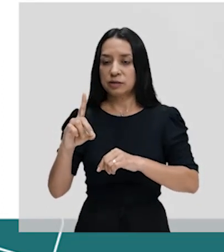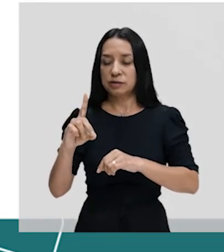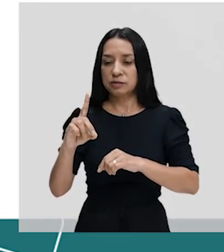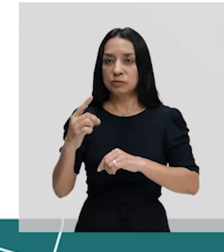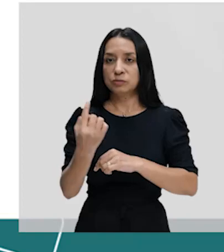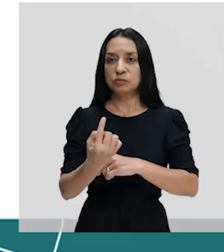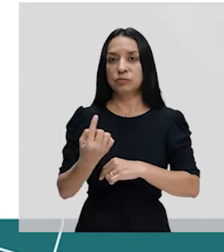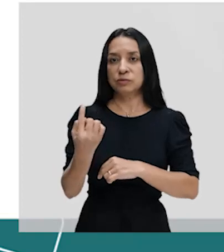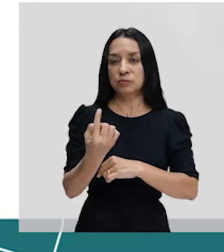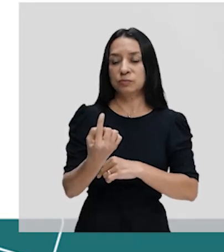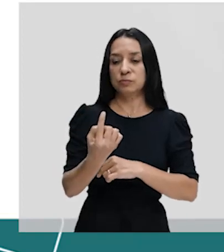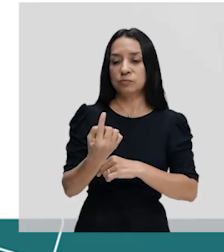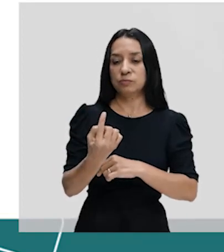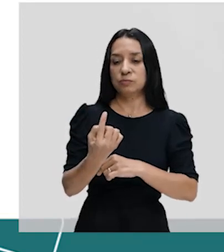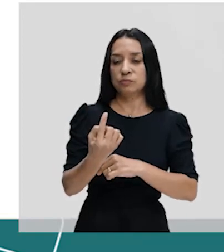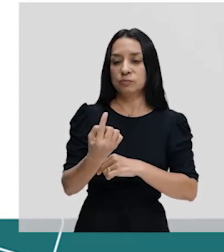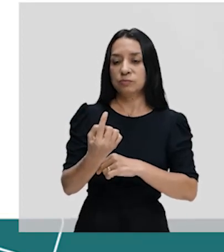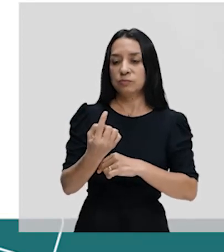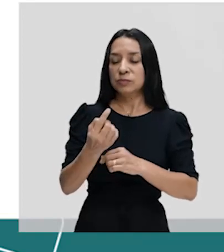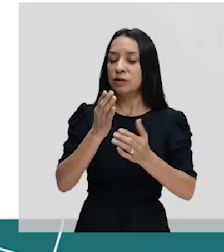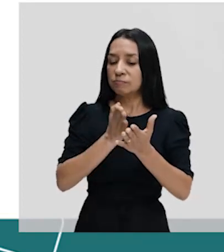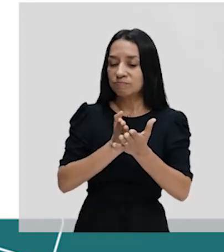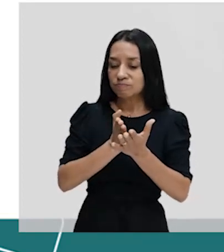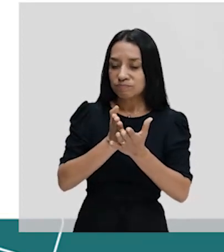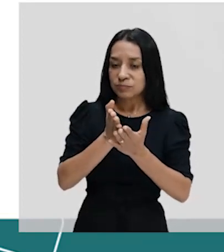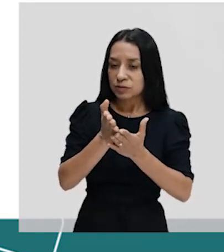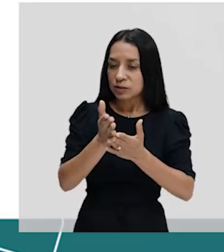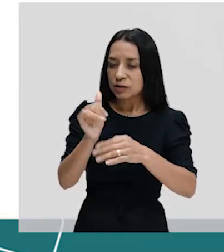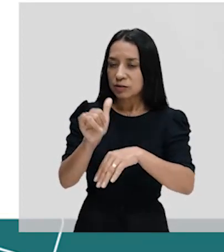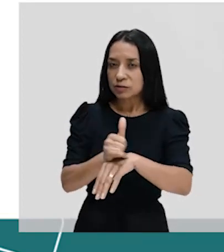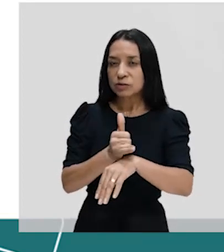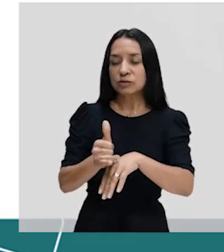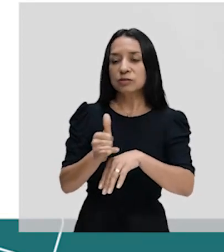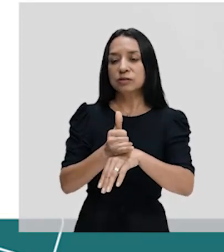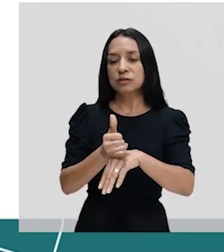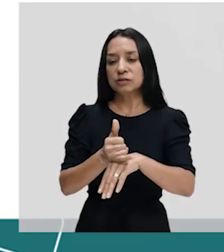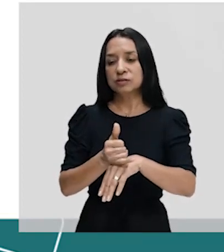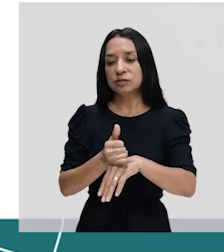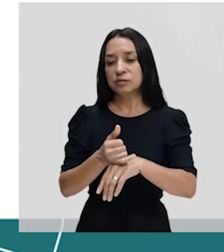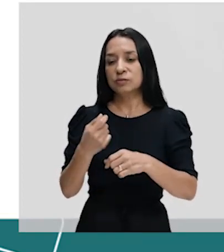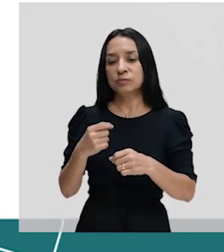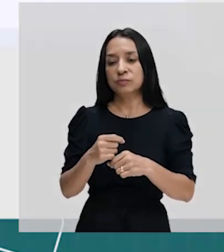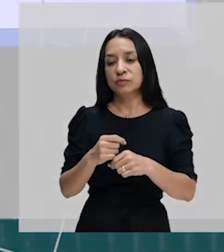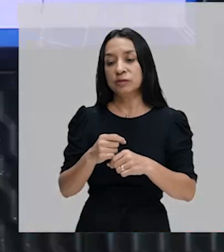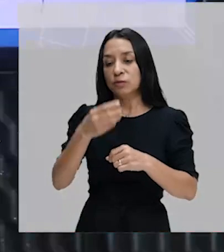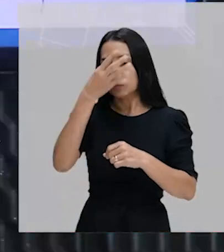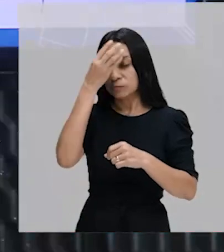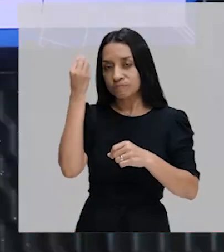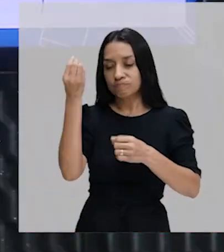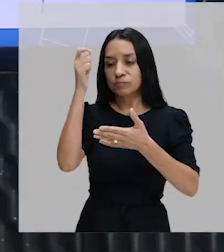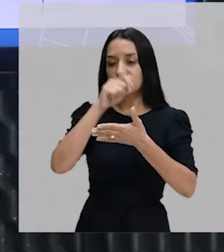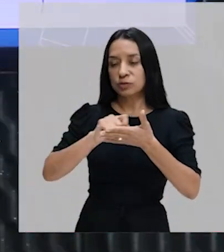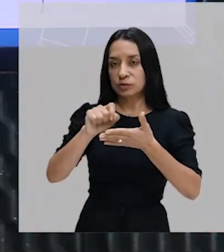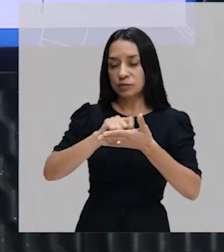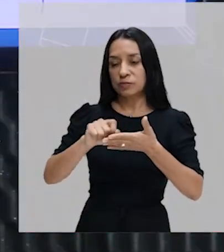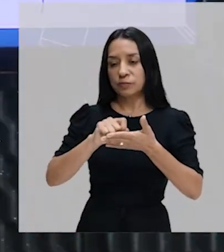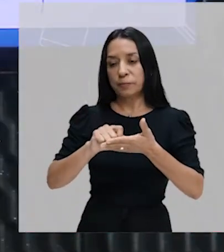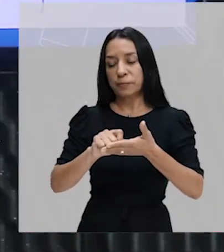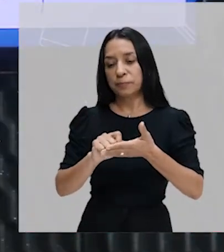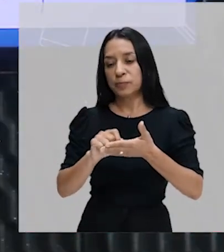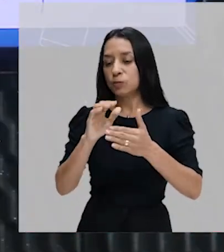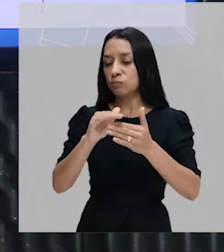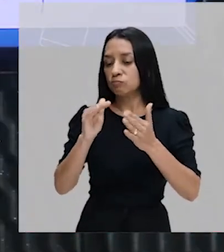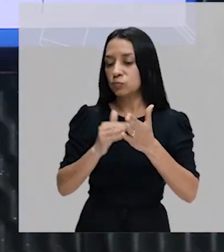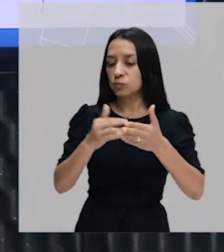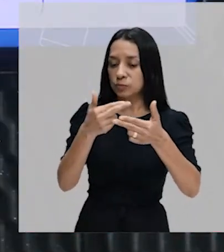Então, segue essa estratégia, tá? Porque aí você não deixa de escrever nenhum. Coloca todos os elementos